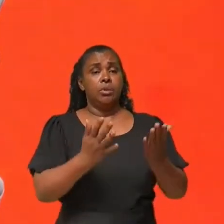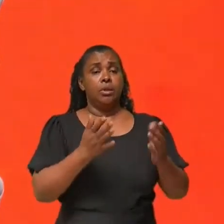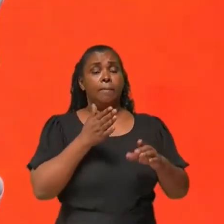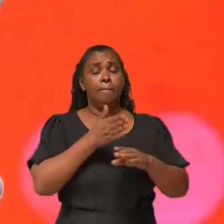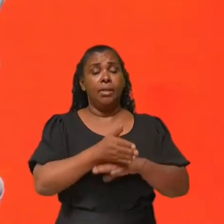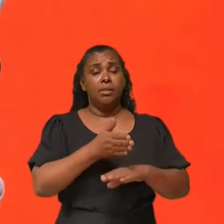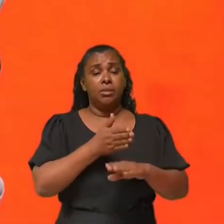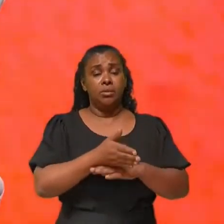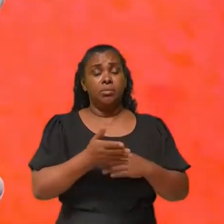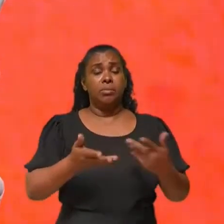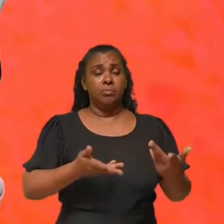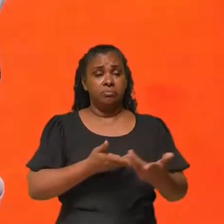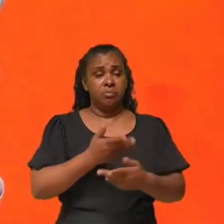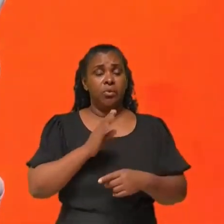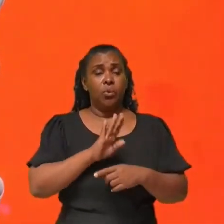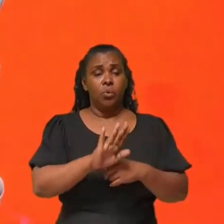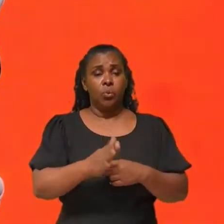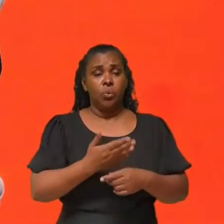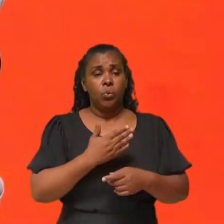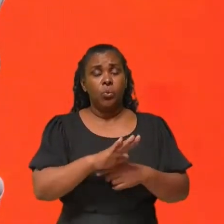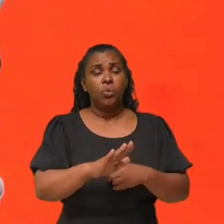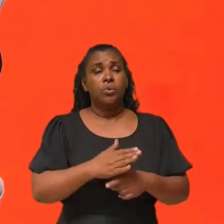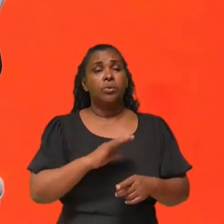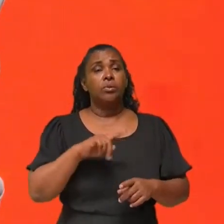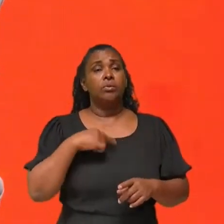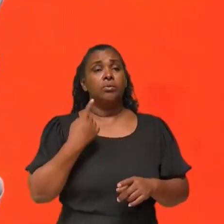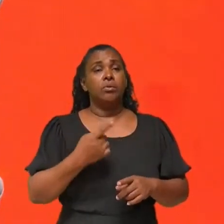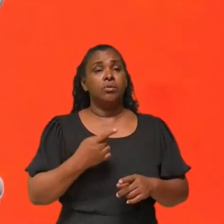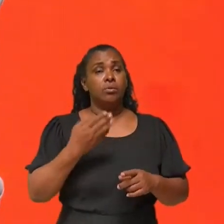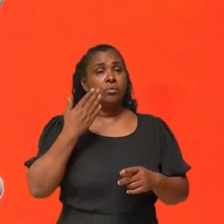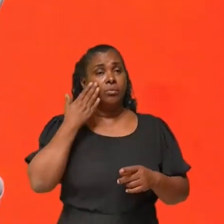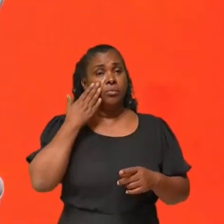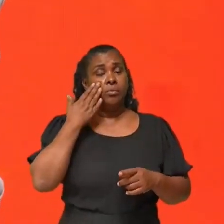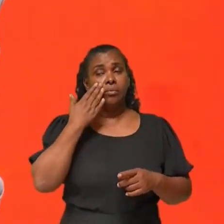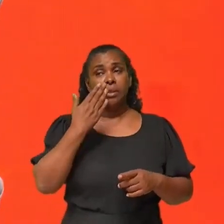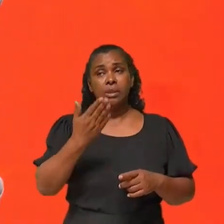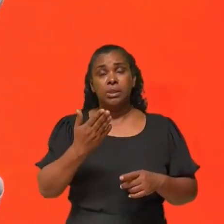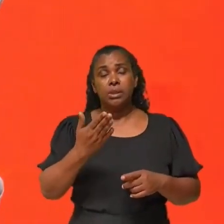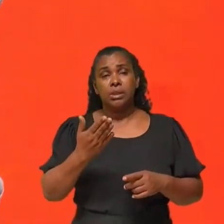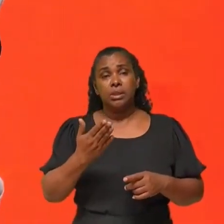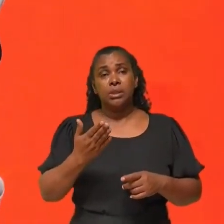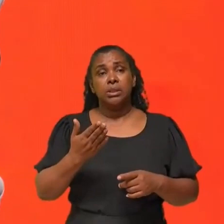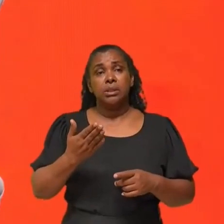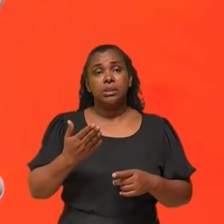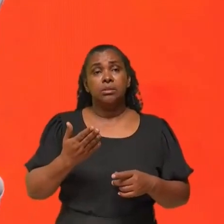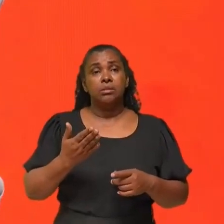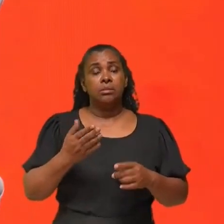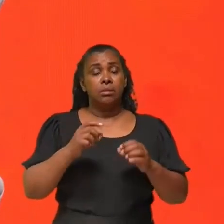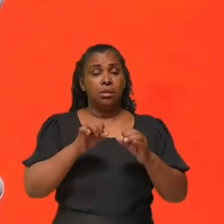a gente vai passar como aqueles que estão lá fora, distante da realidade. E aí o cidadão vai fazer o